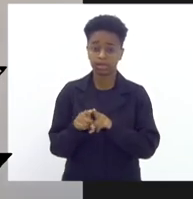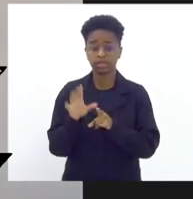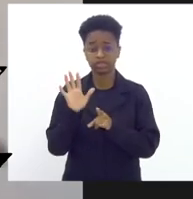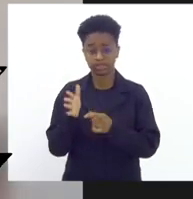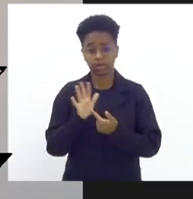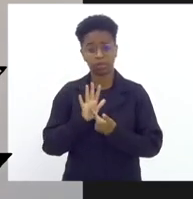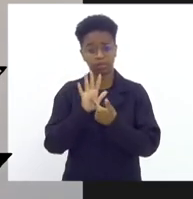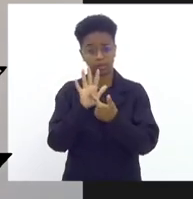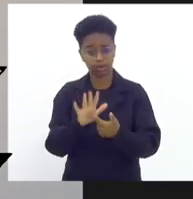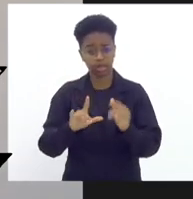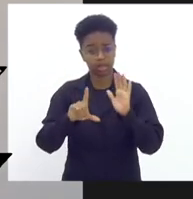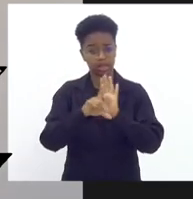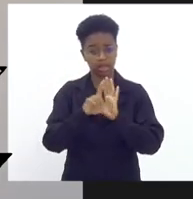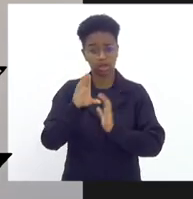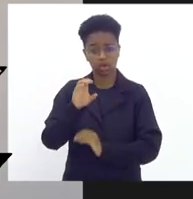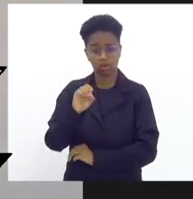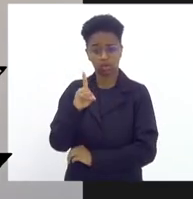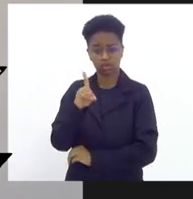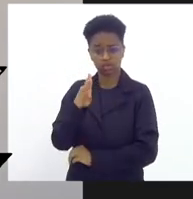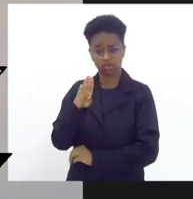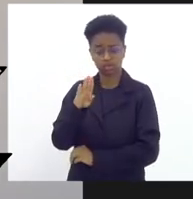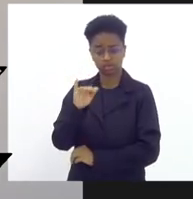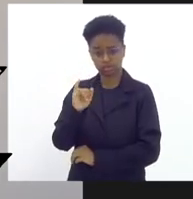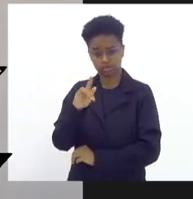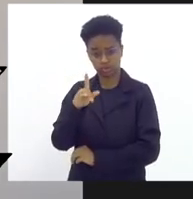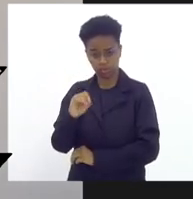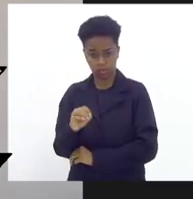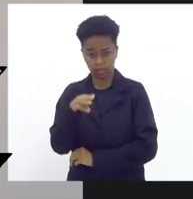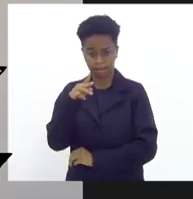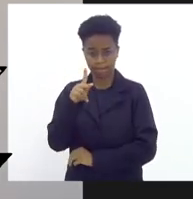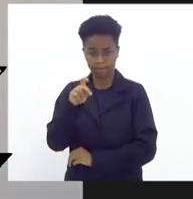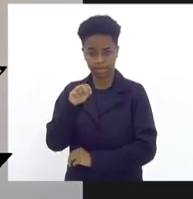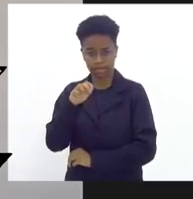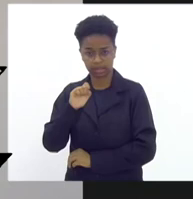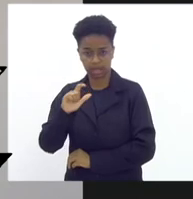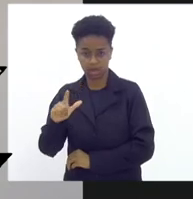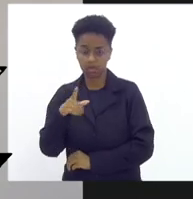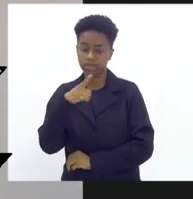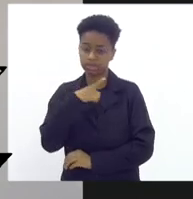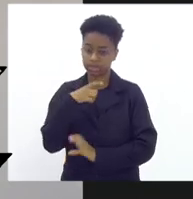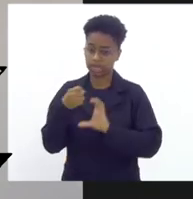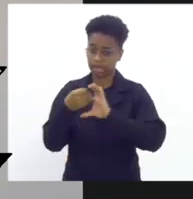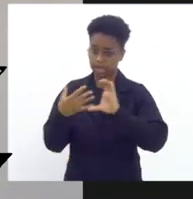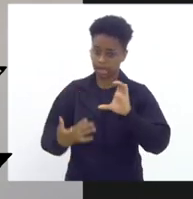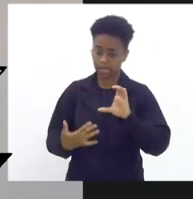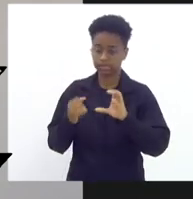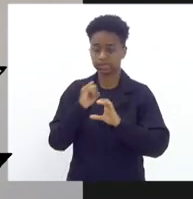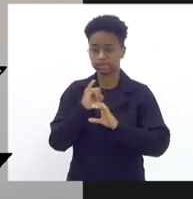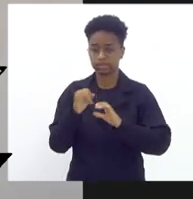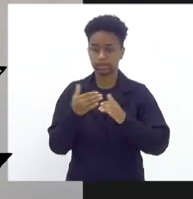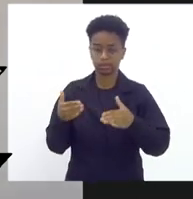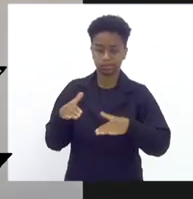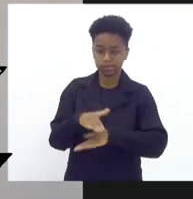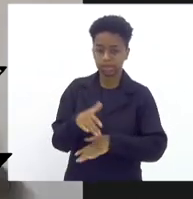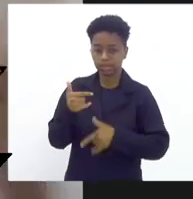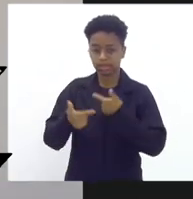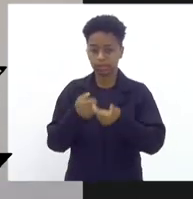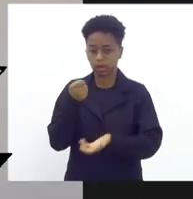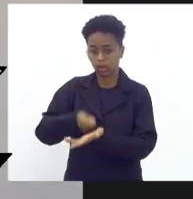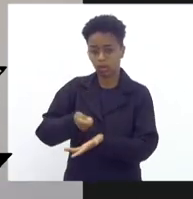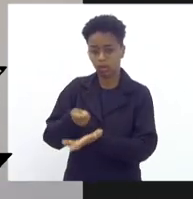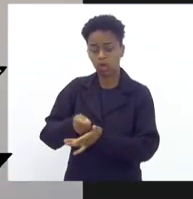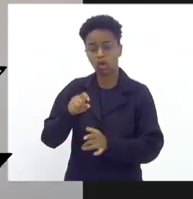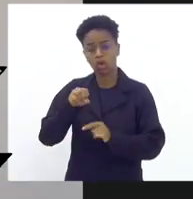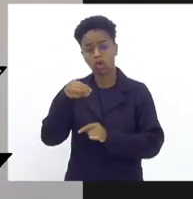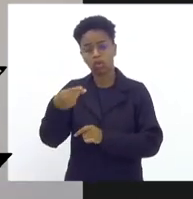penal né o artigo 124 como elemento caracterizador né é submissão trabalho forçado é uma